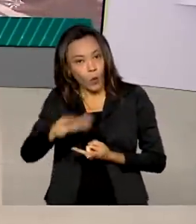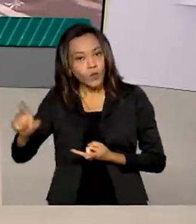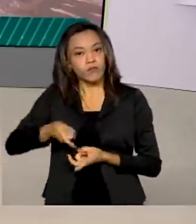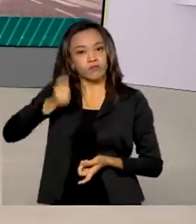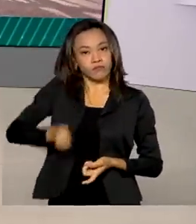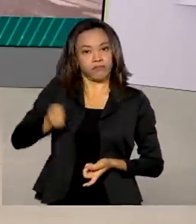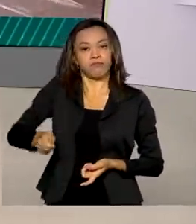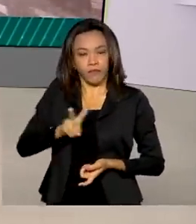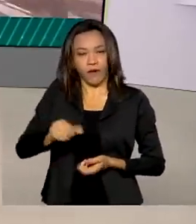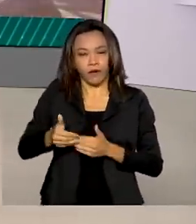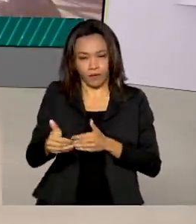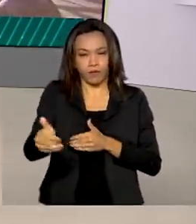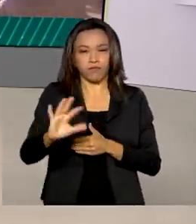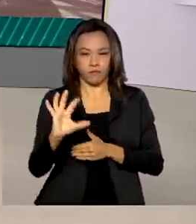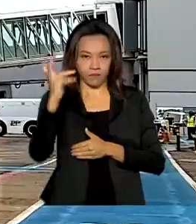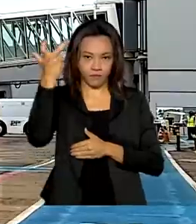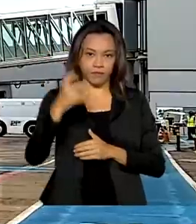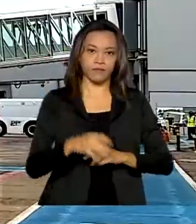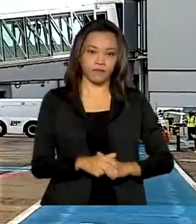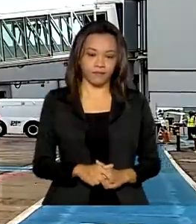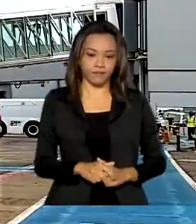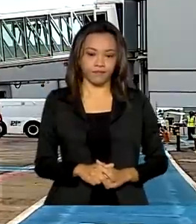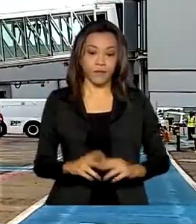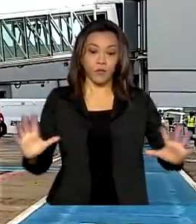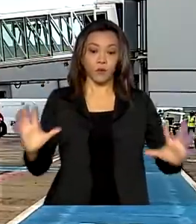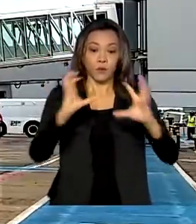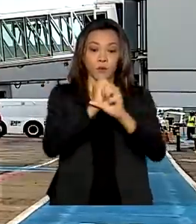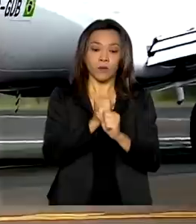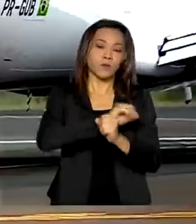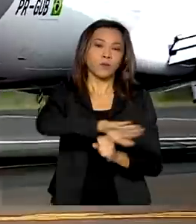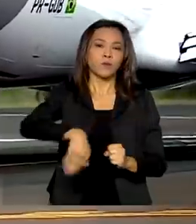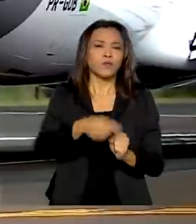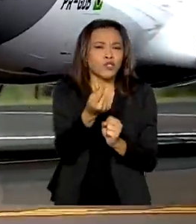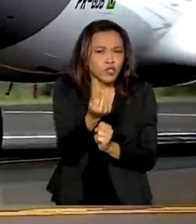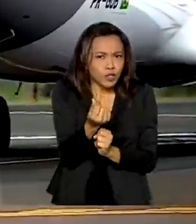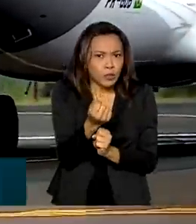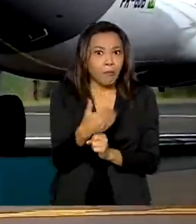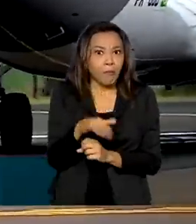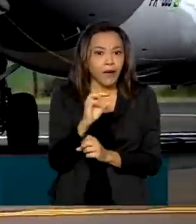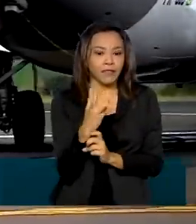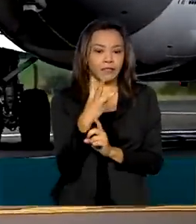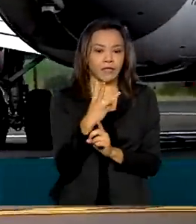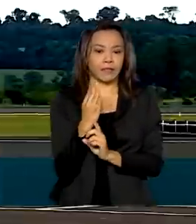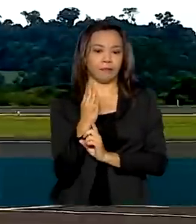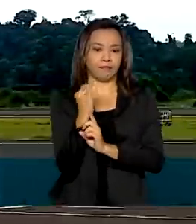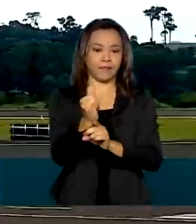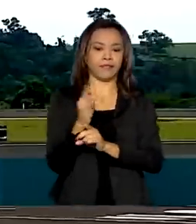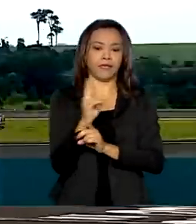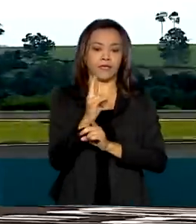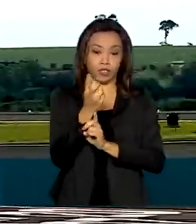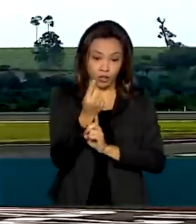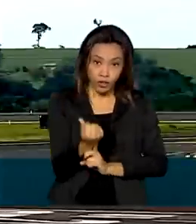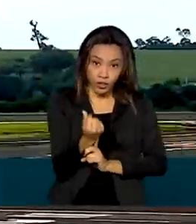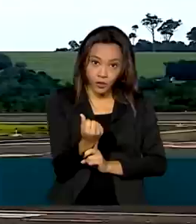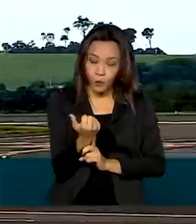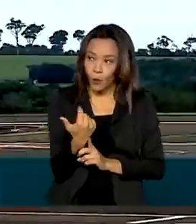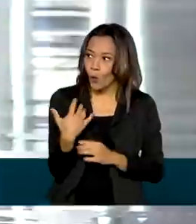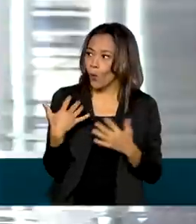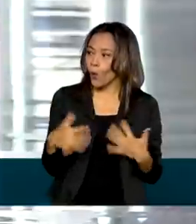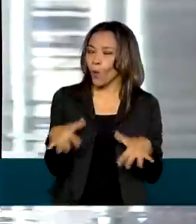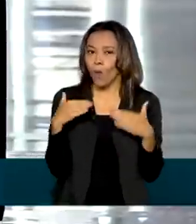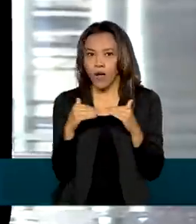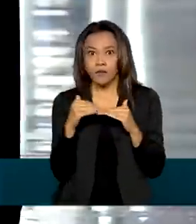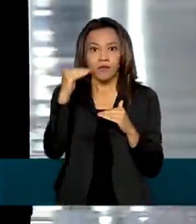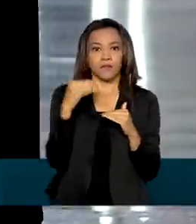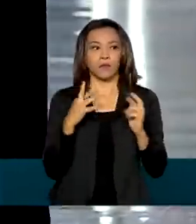vão ocorrer na bolsa de valores e no total o governo arrecadou mais de 3 bilhões de reais valor bem acima da expectativa